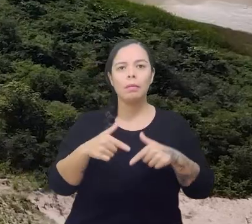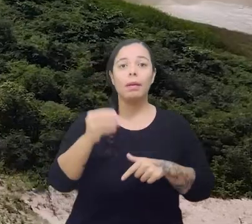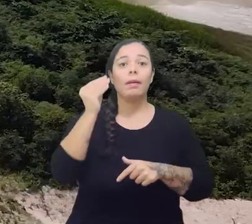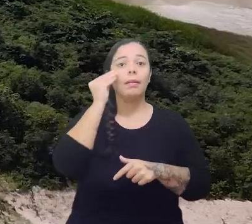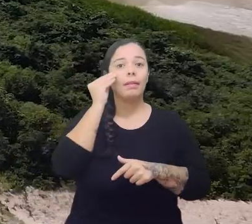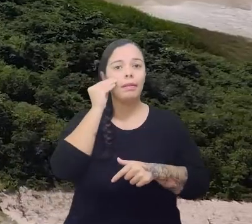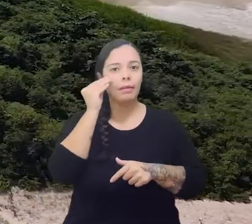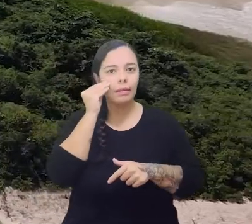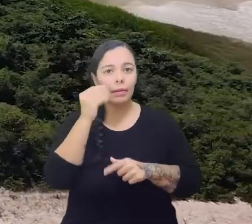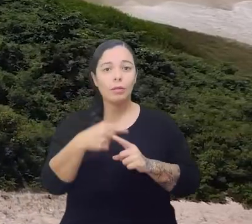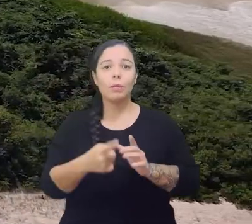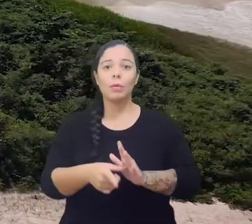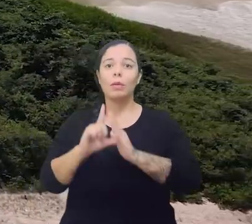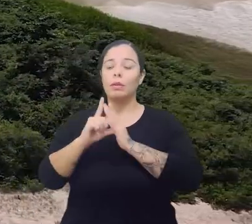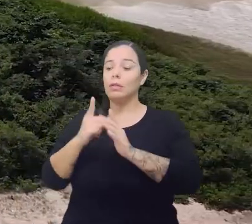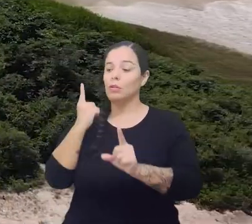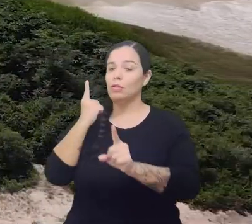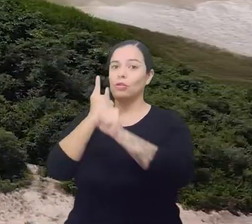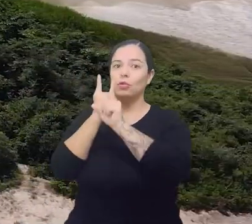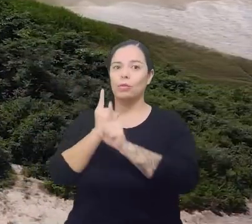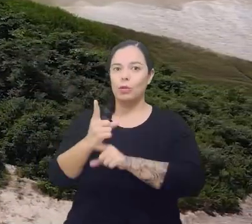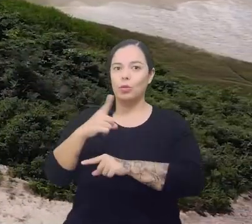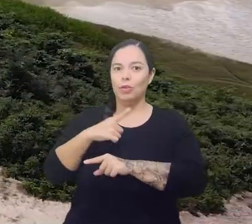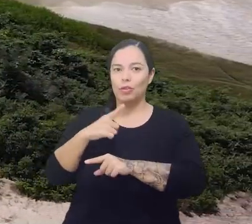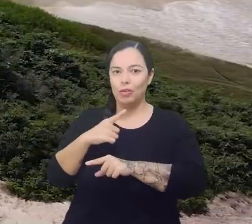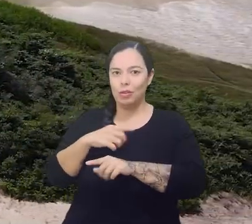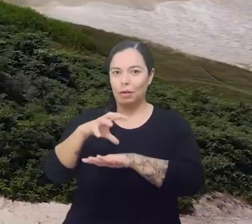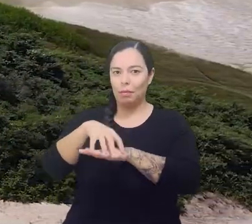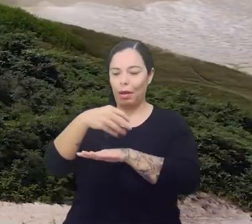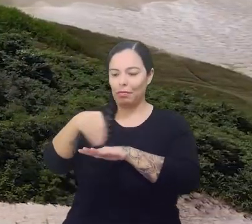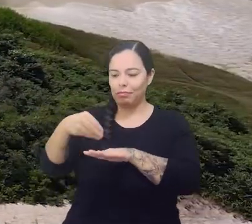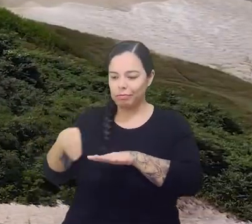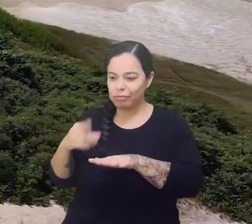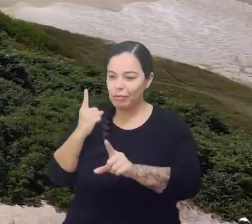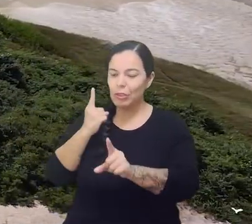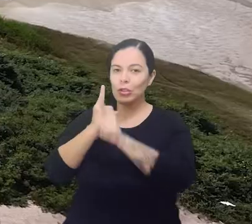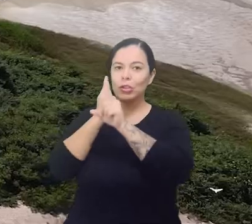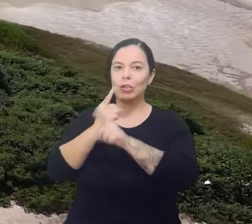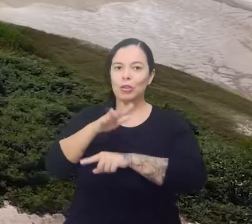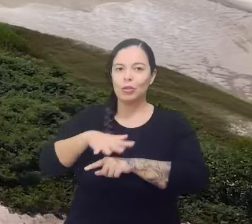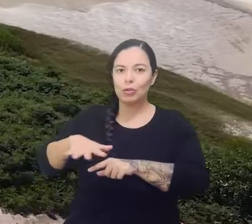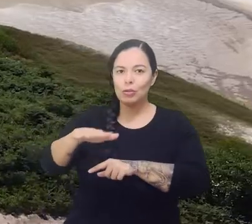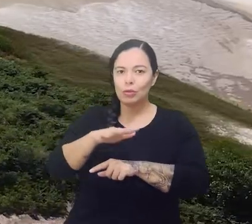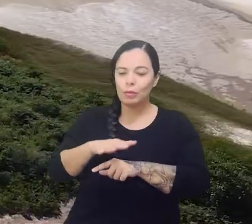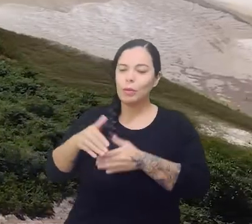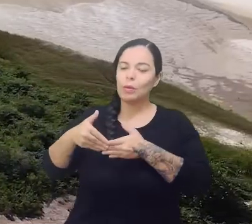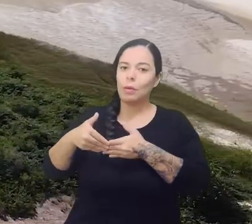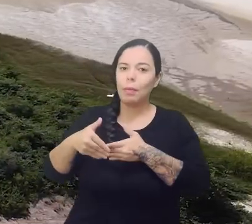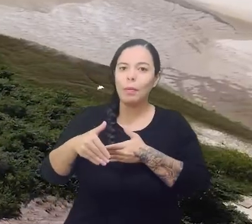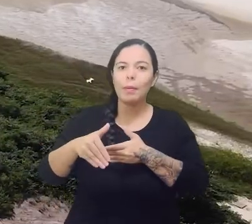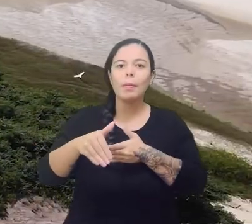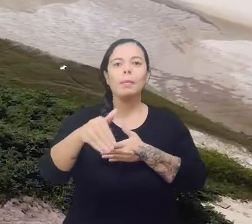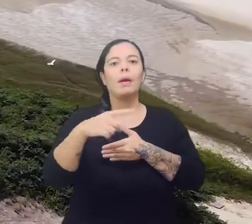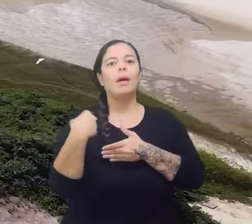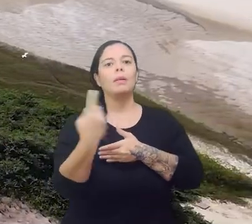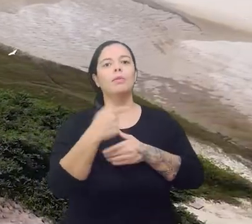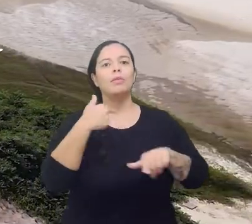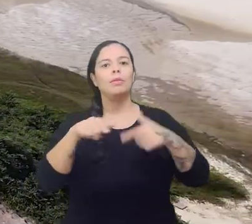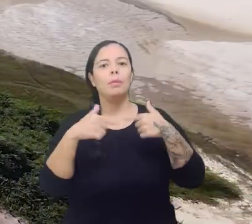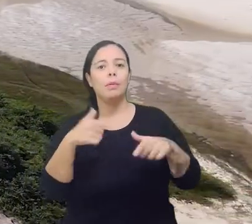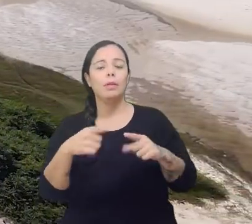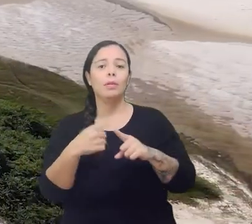existiam ali, né, que haviam ali aqueles sítios e a importância deles em relação ao próprio contexto de arqueologia no